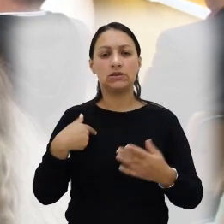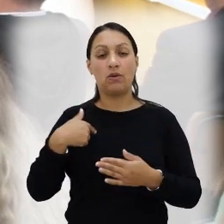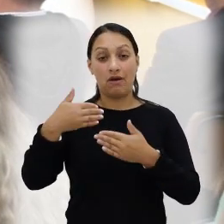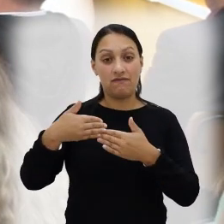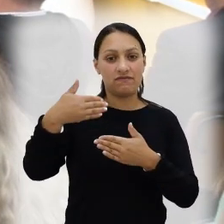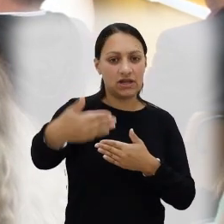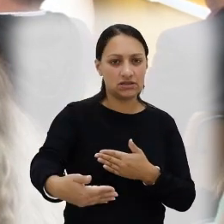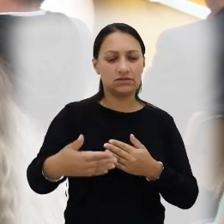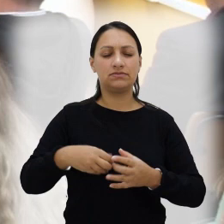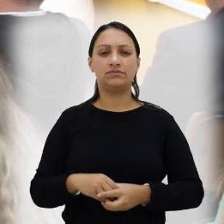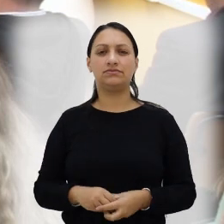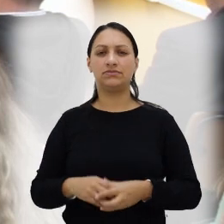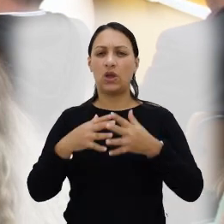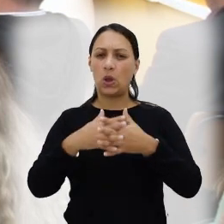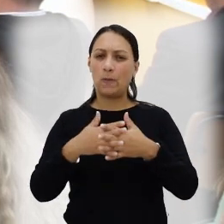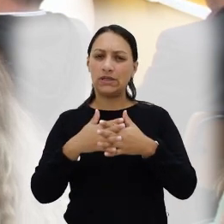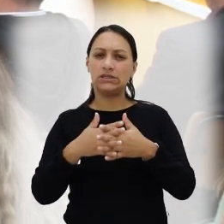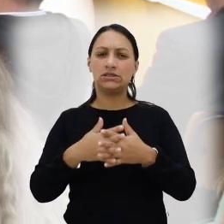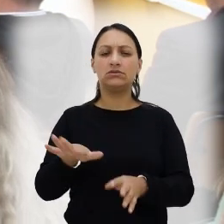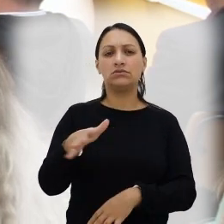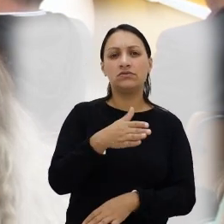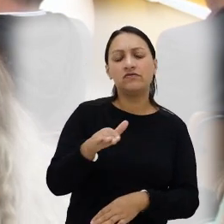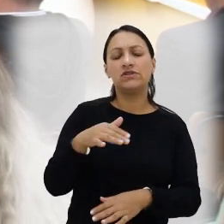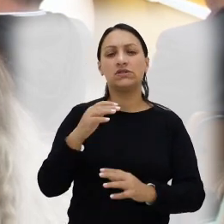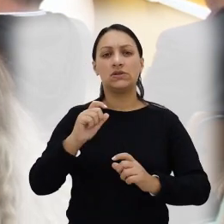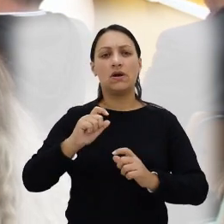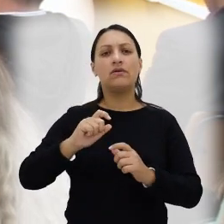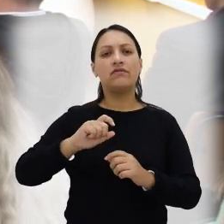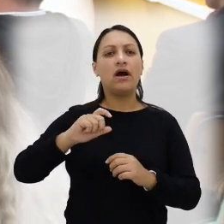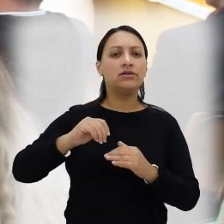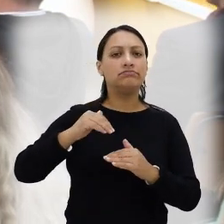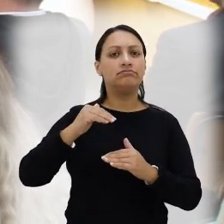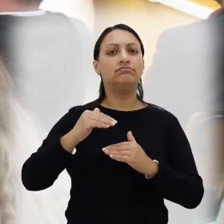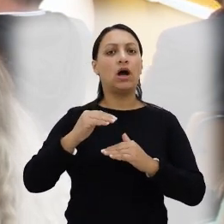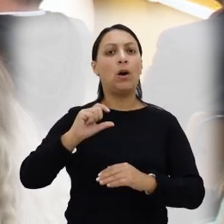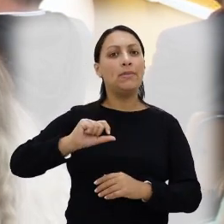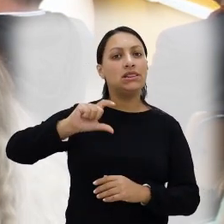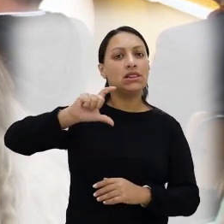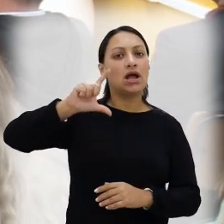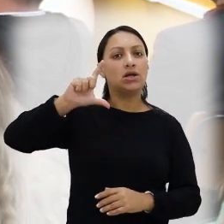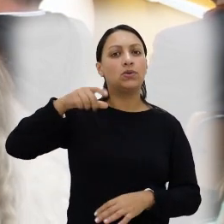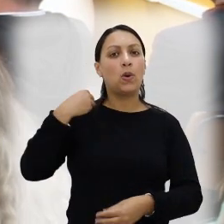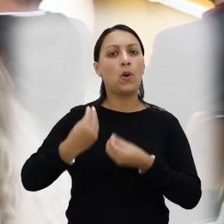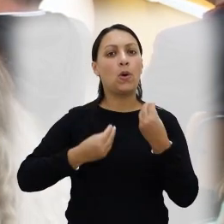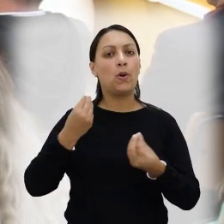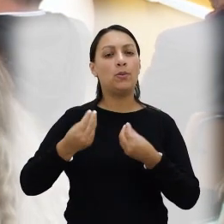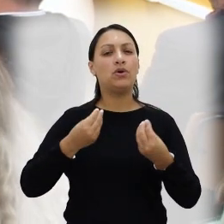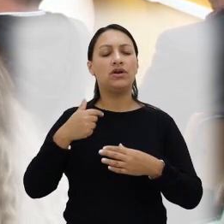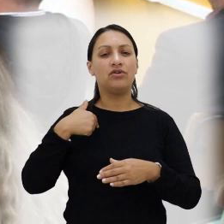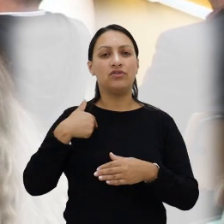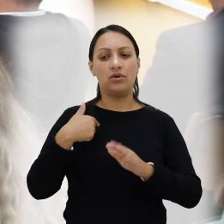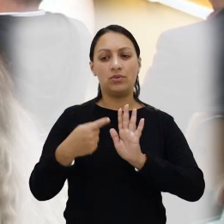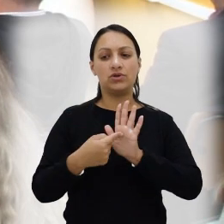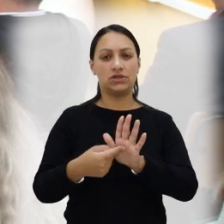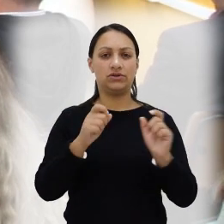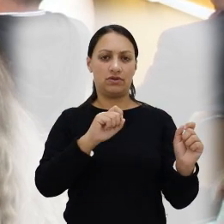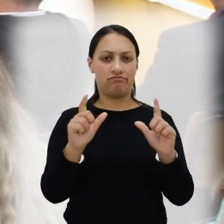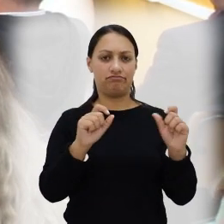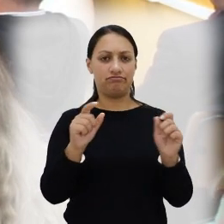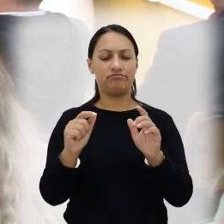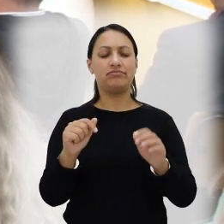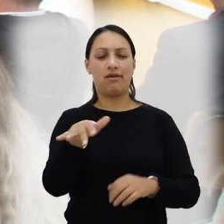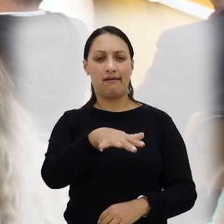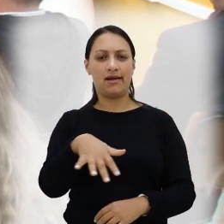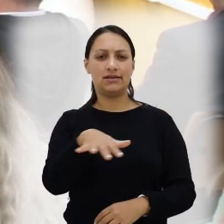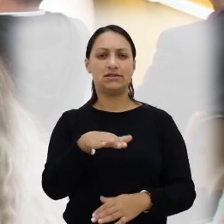mais. A complexidade, talvez, ela vá aumentando, né, conforme eu vou avançando em cada uma das áreas. Que pode